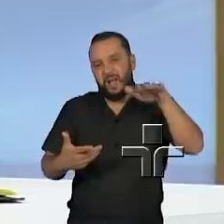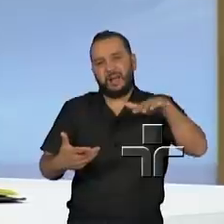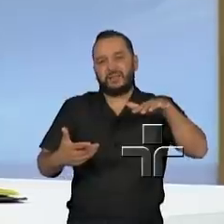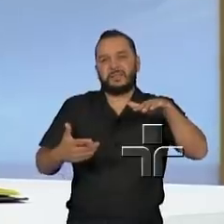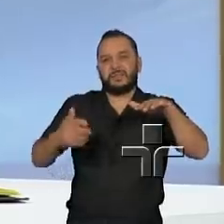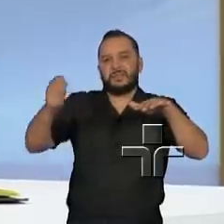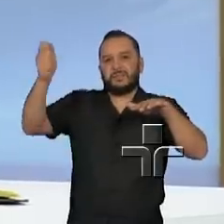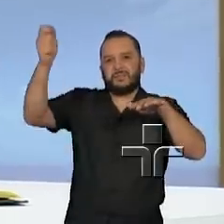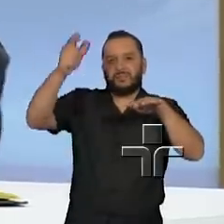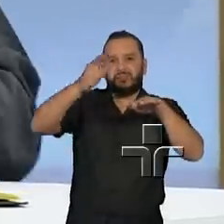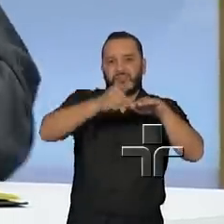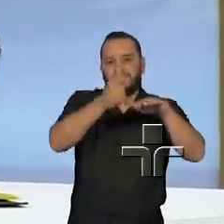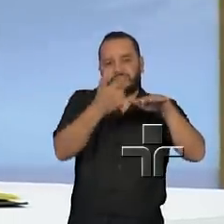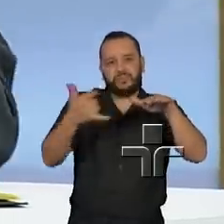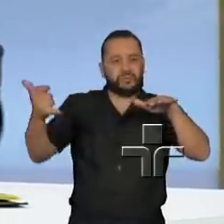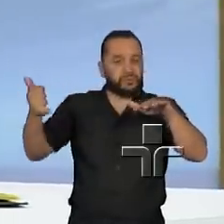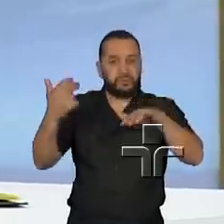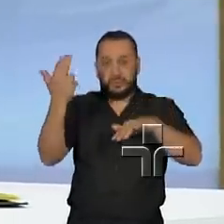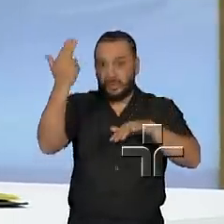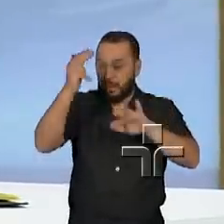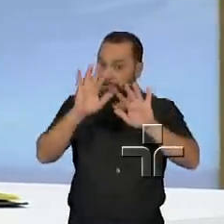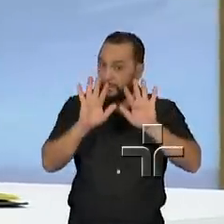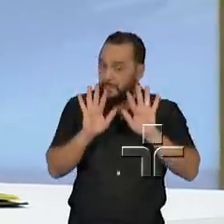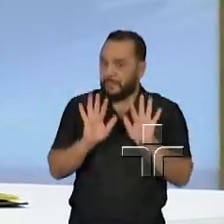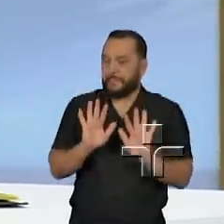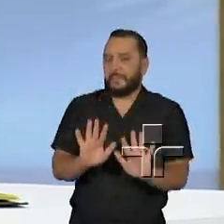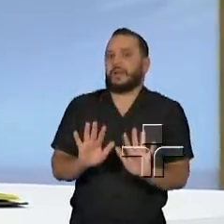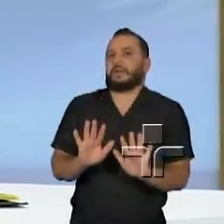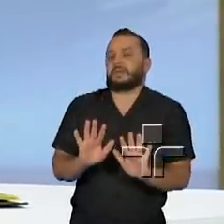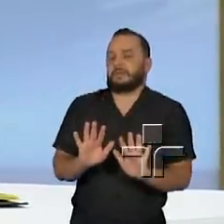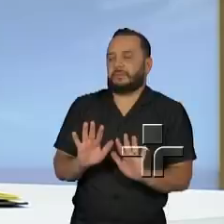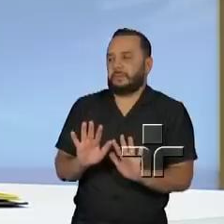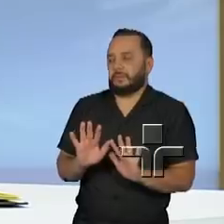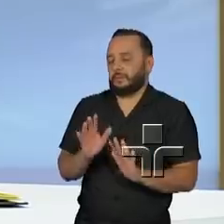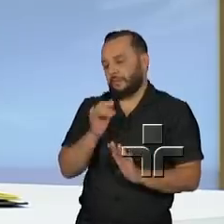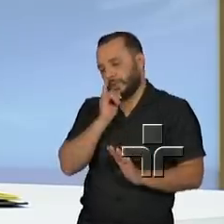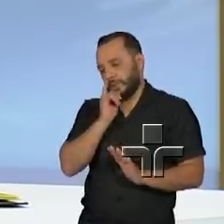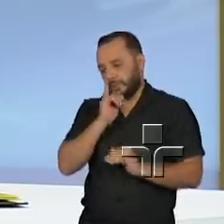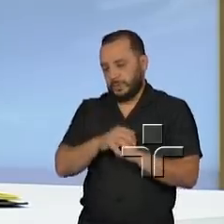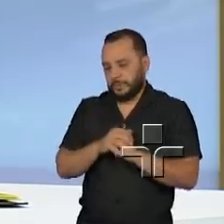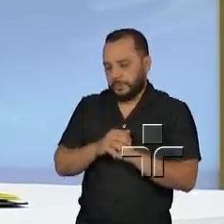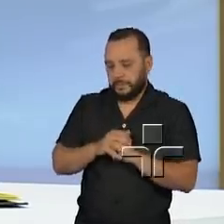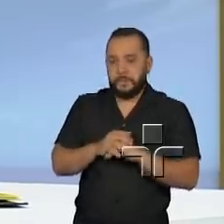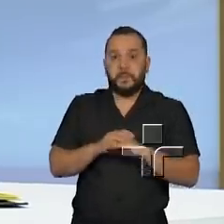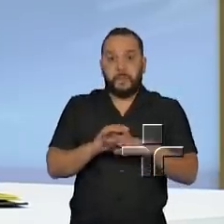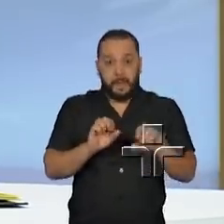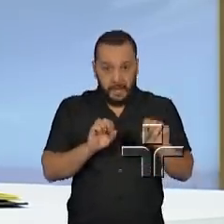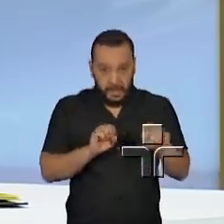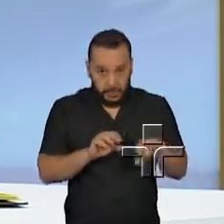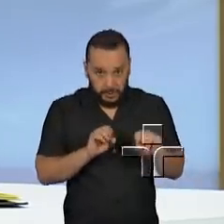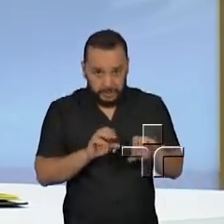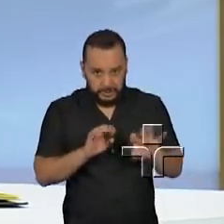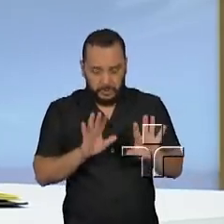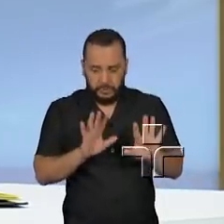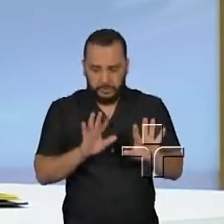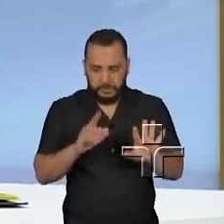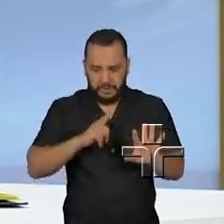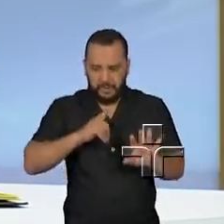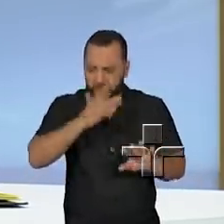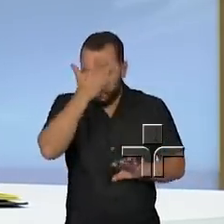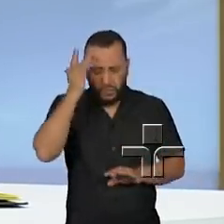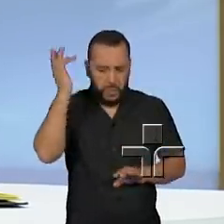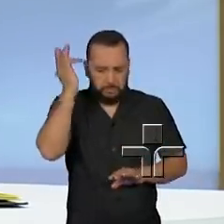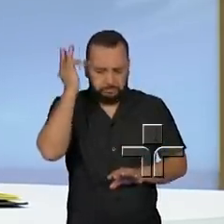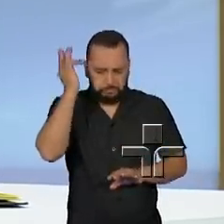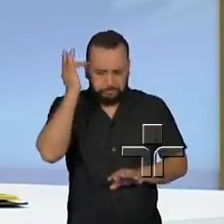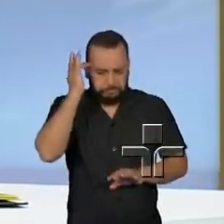esse tipo de argumento, e que nesse caso não é educação, porque muita gente bastante escolarizada, né, e